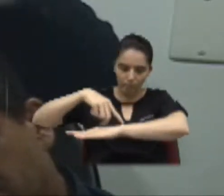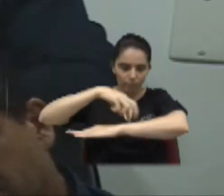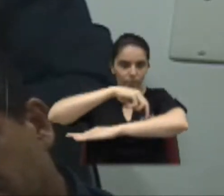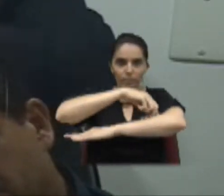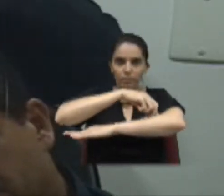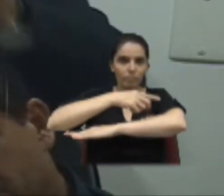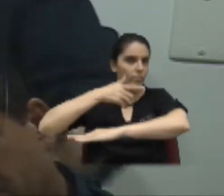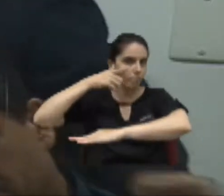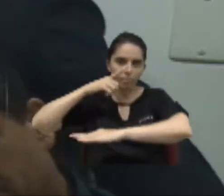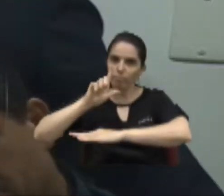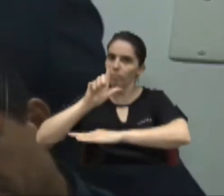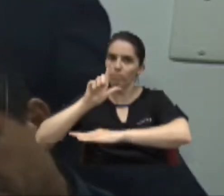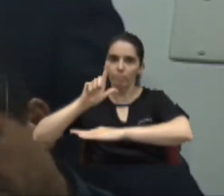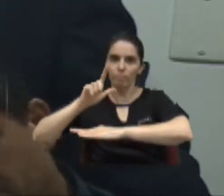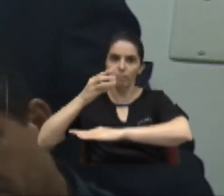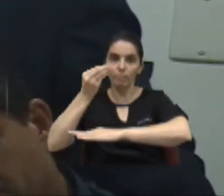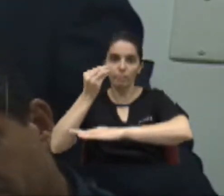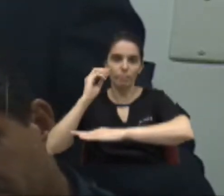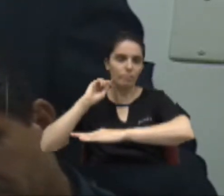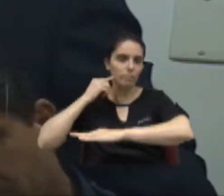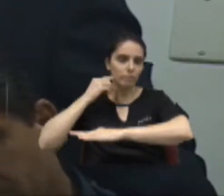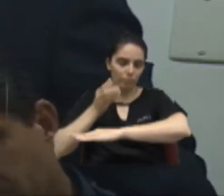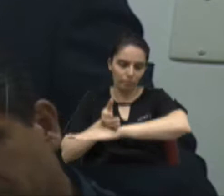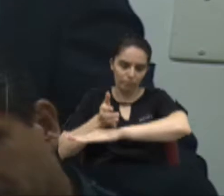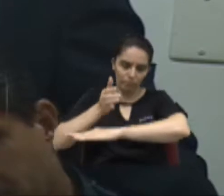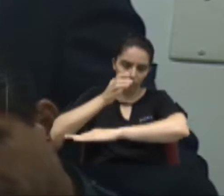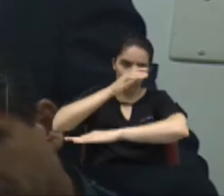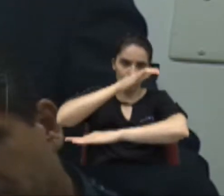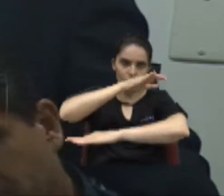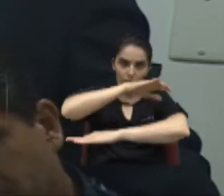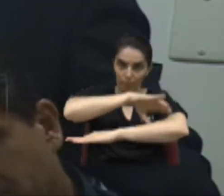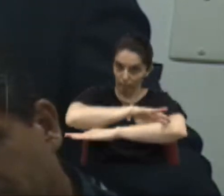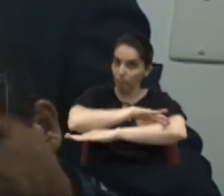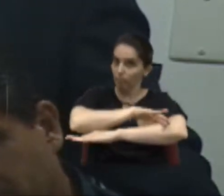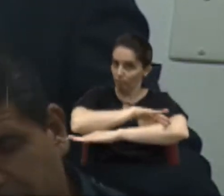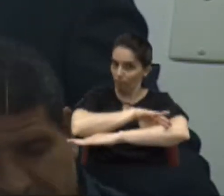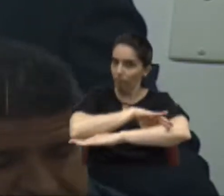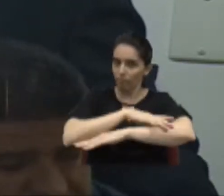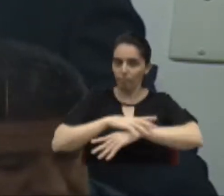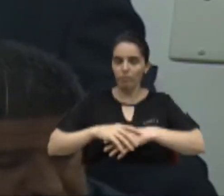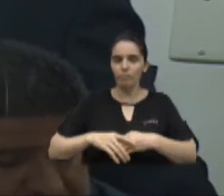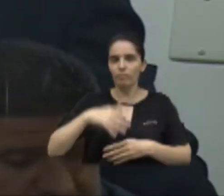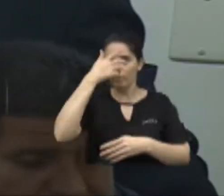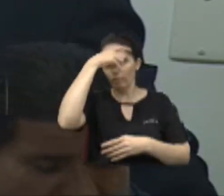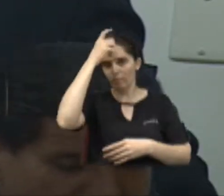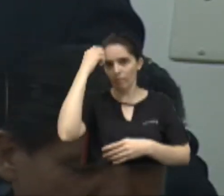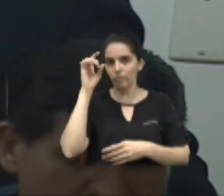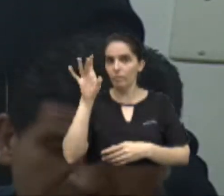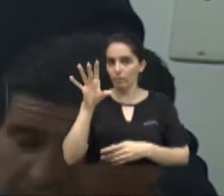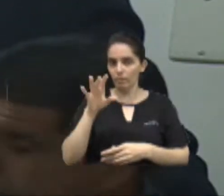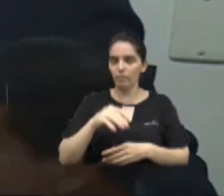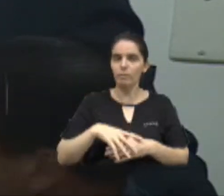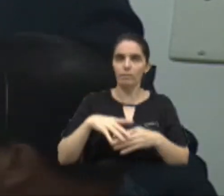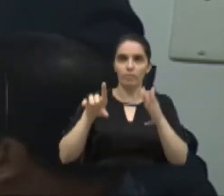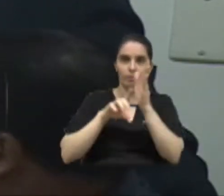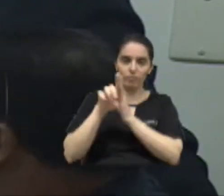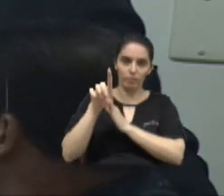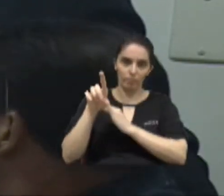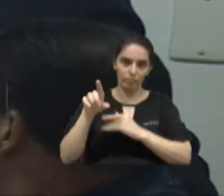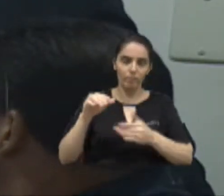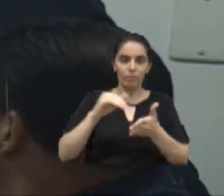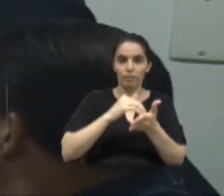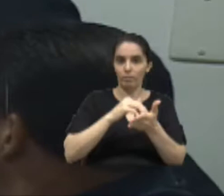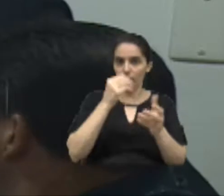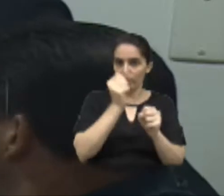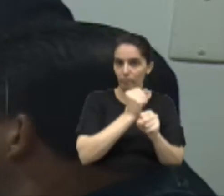por tantos lixo que tinha na calçada. Eu até encaminhei um requerimento à Secretaria de Obras, e